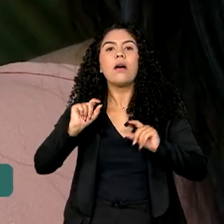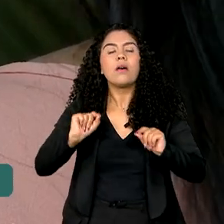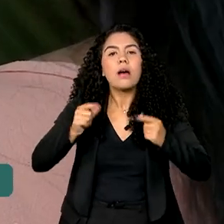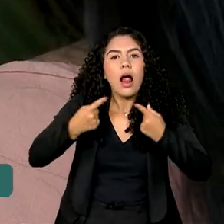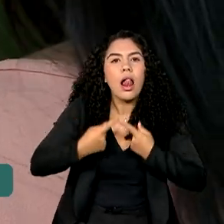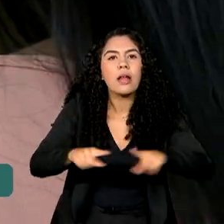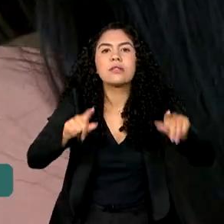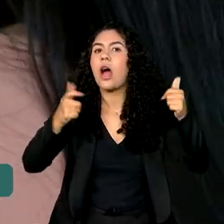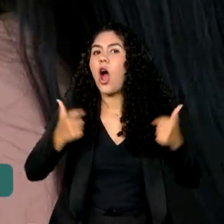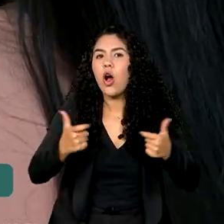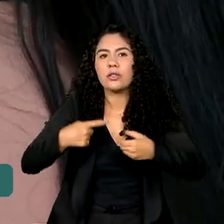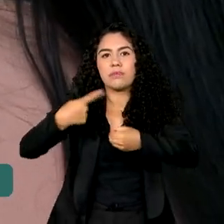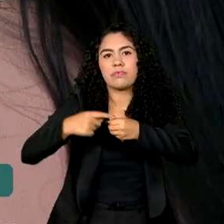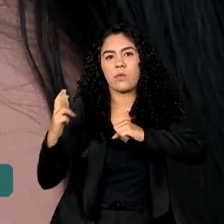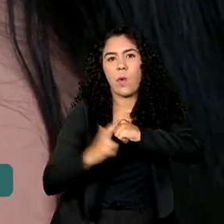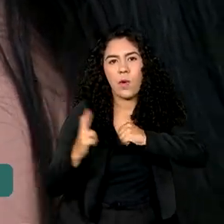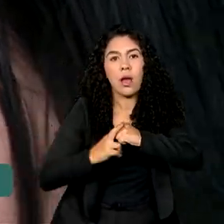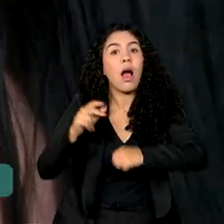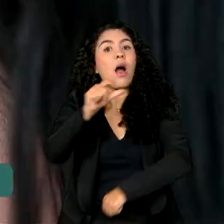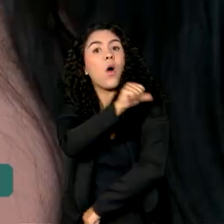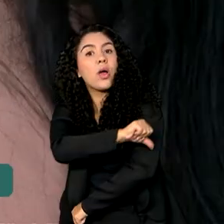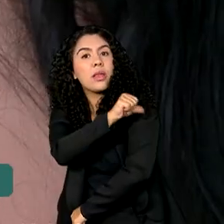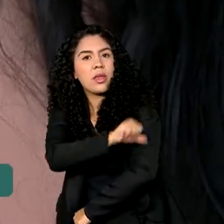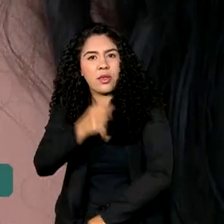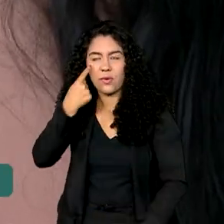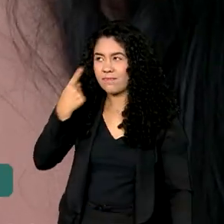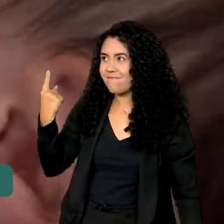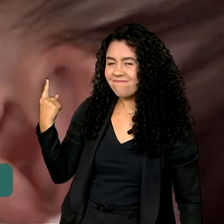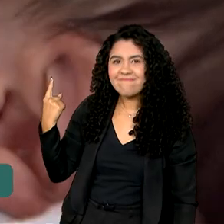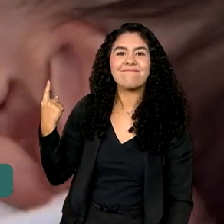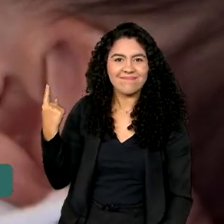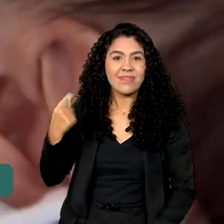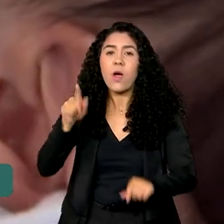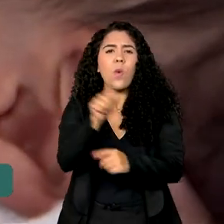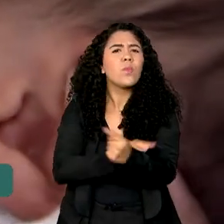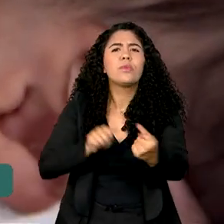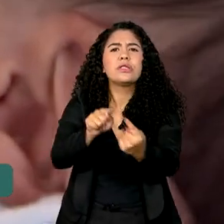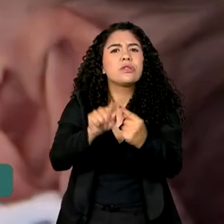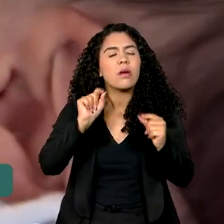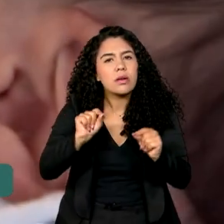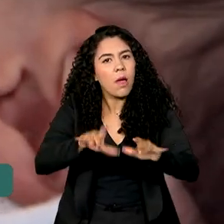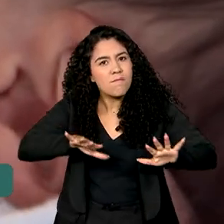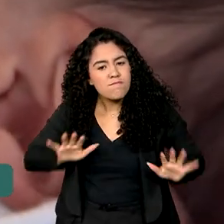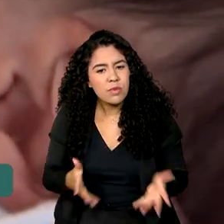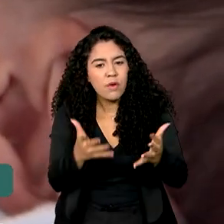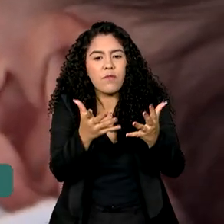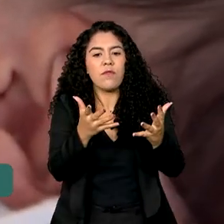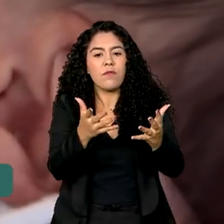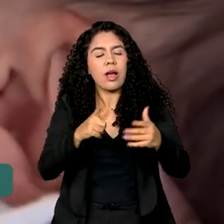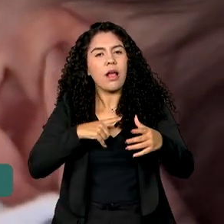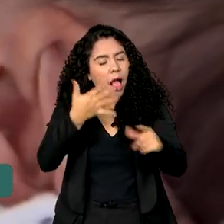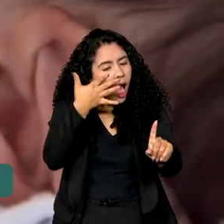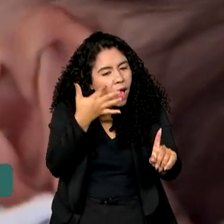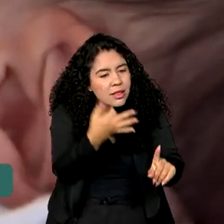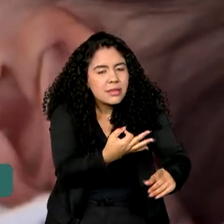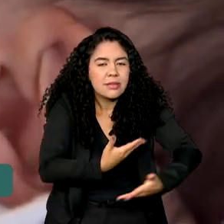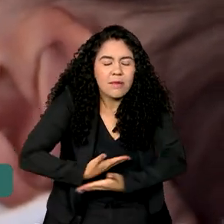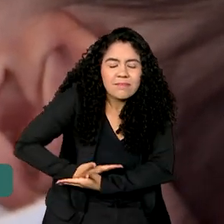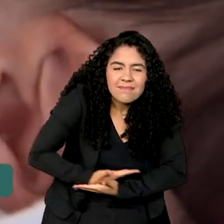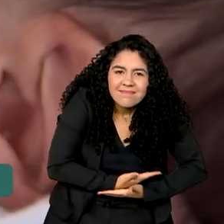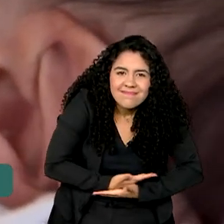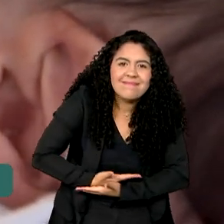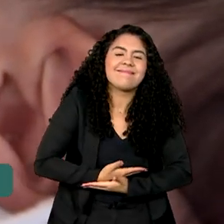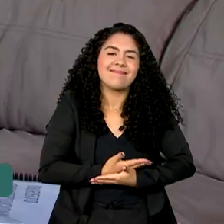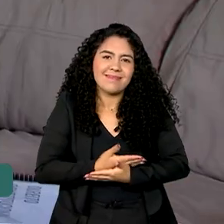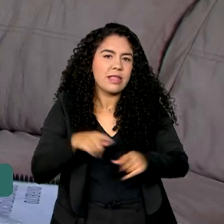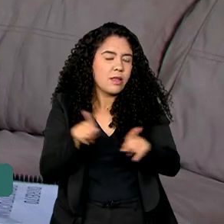de Belford Roxo, no Rio de Janeiro. A meta é promover um modelo de cuidado humanizado e integral